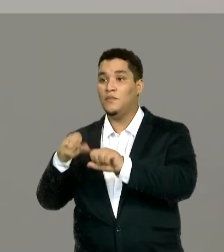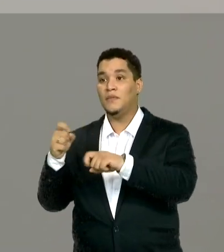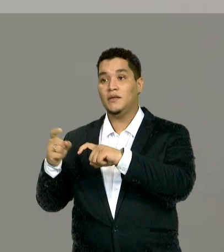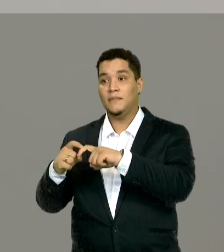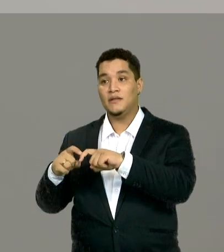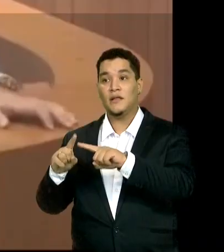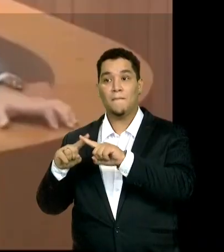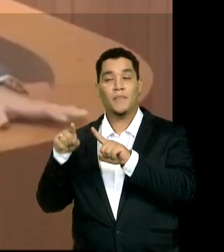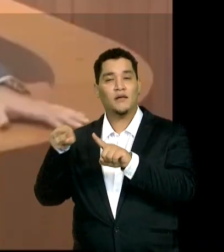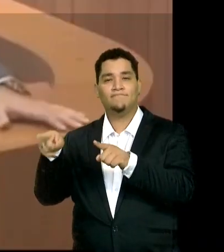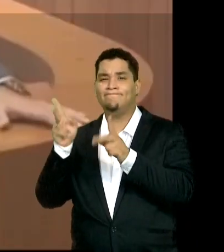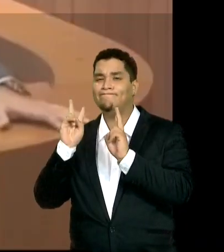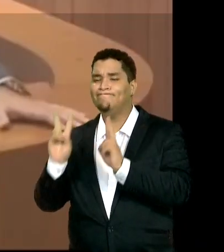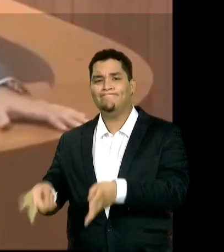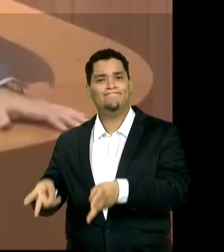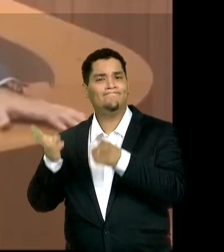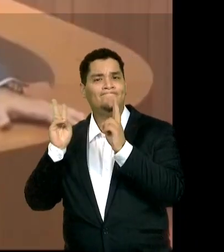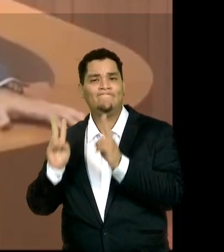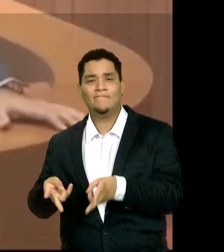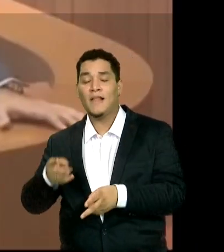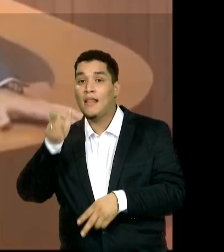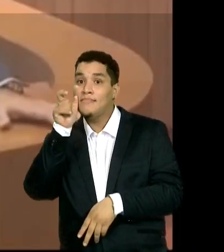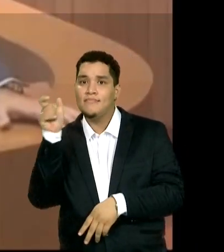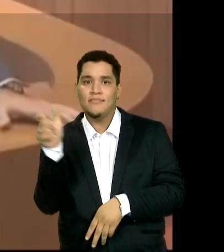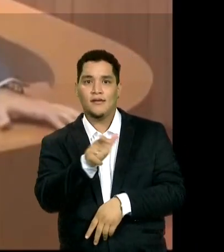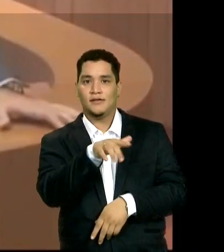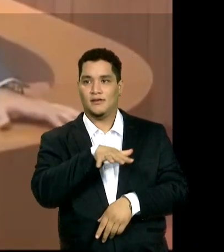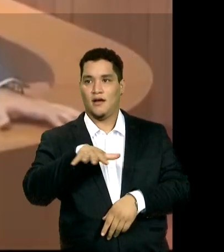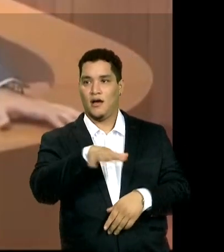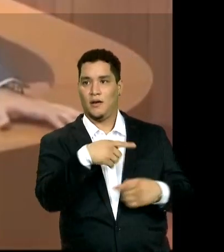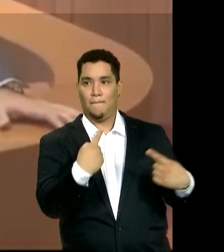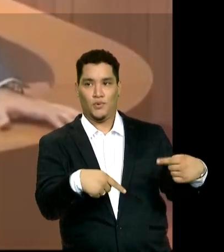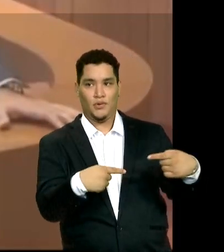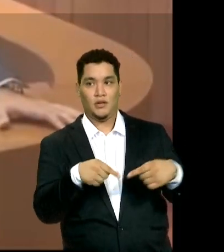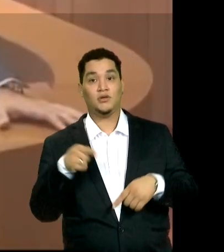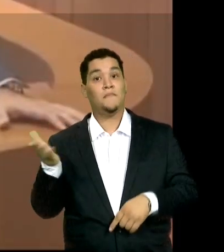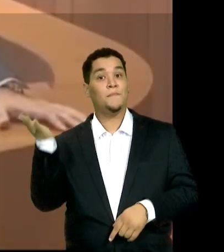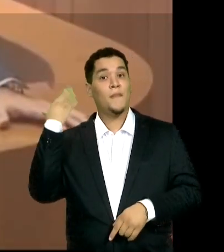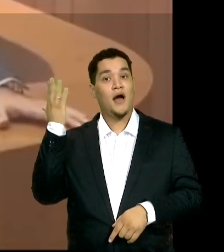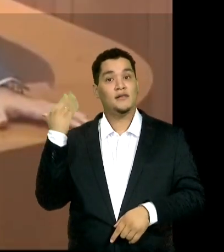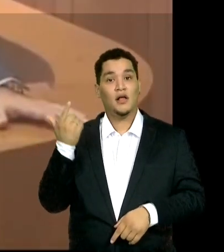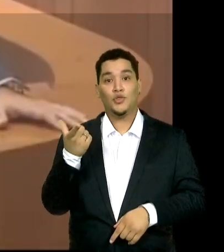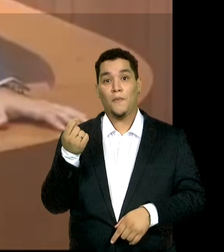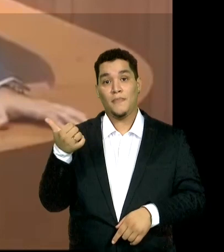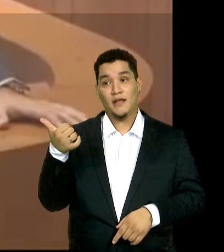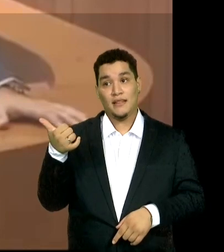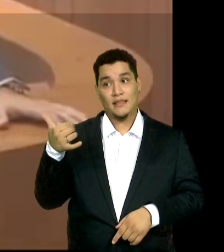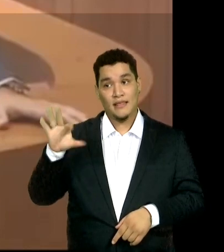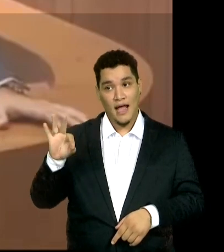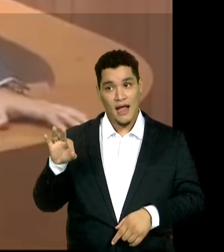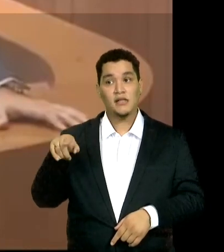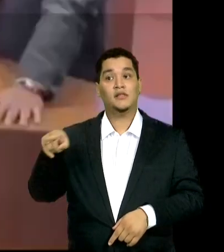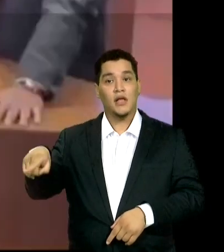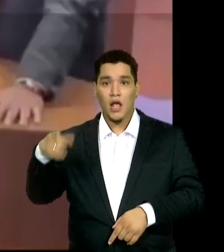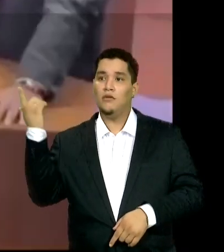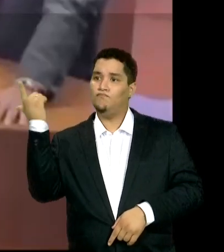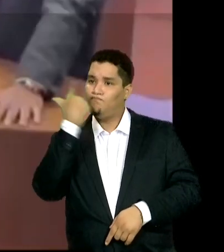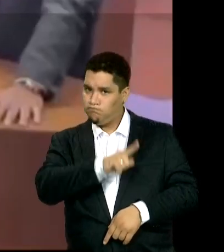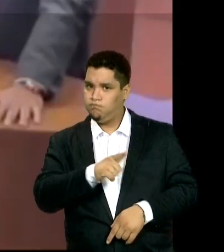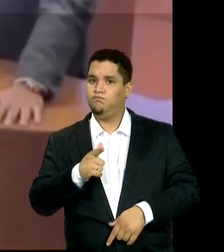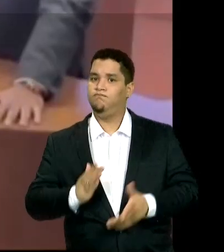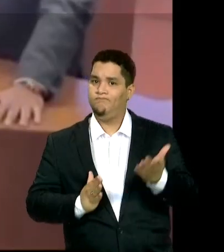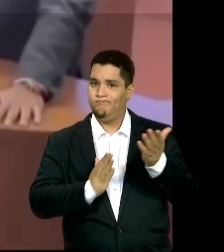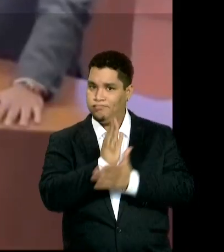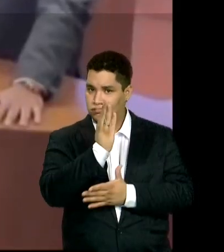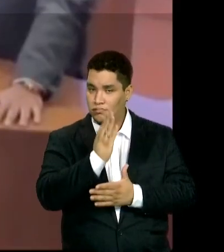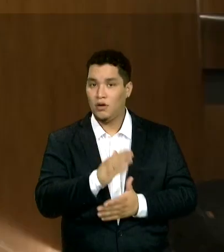para a carreira política. Em 2010, com 21 anos, foi eleito o deputado estadual mais jovem do Brasil. Em 2014,